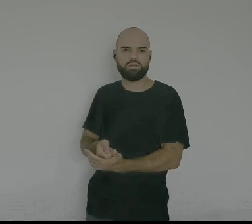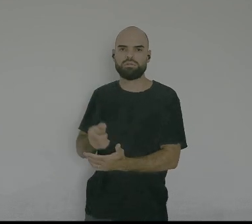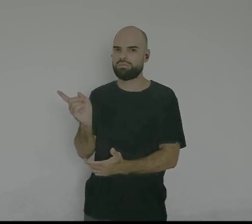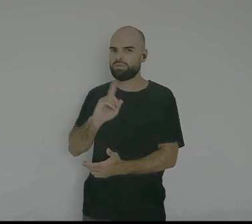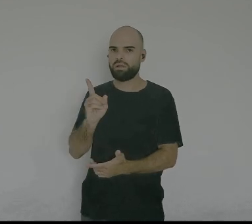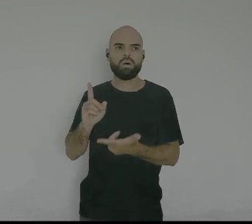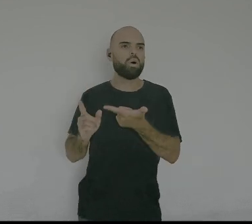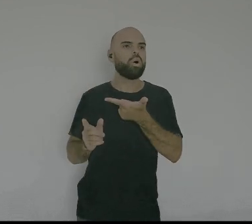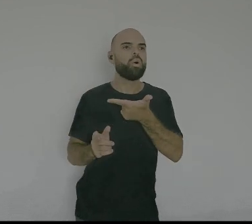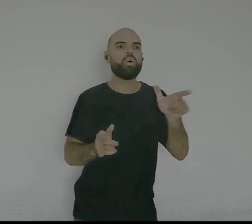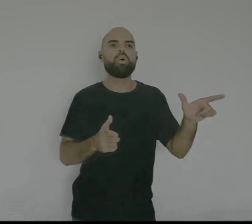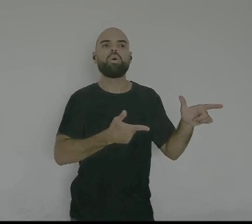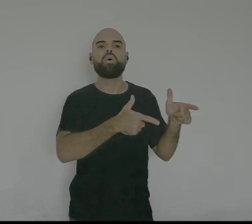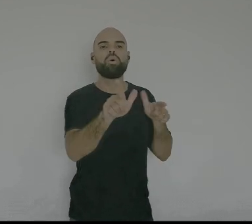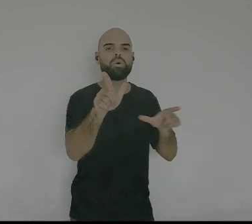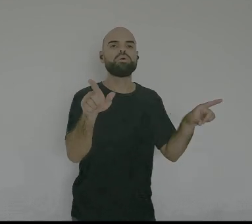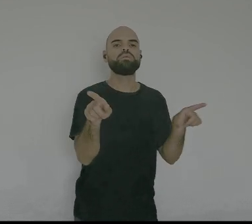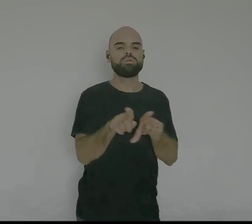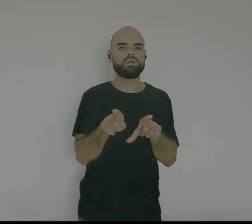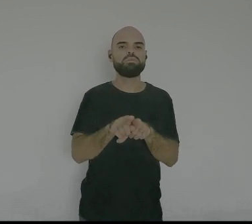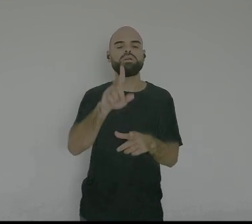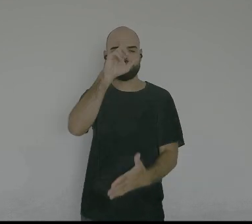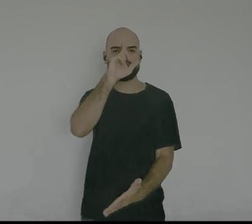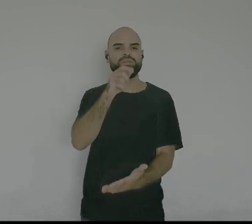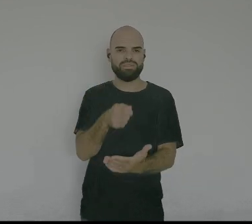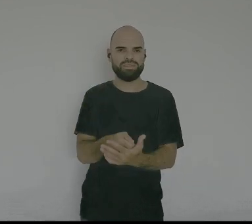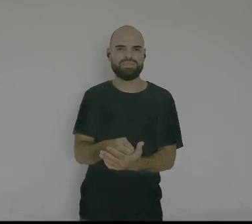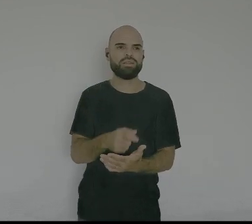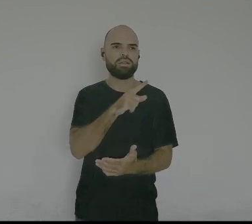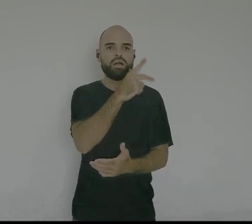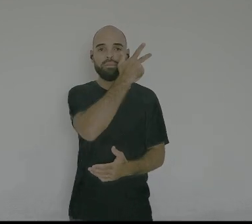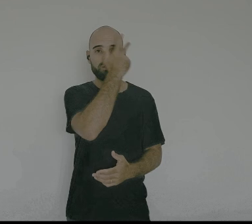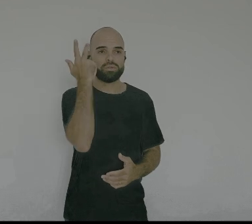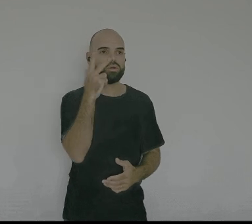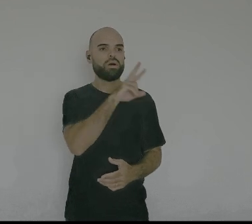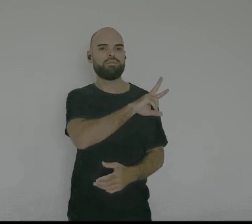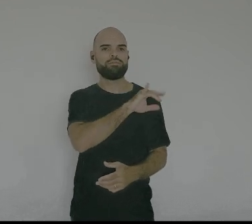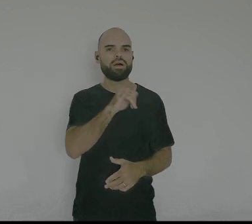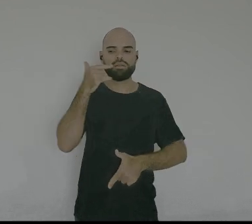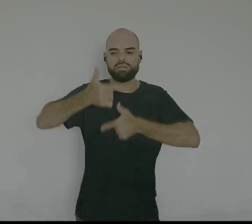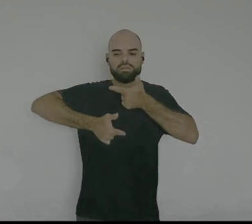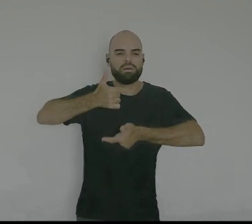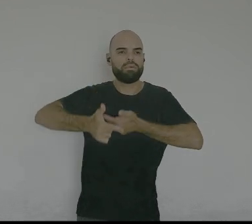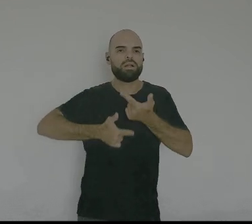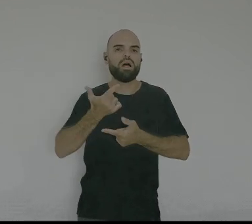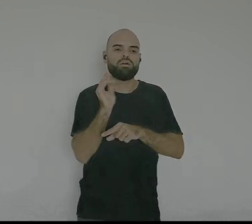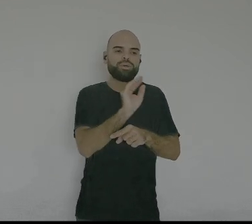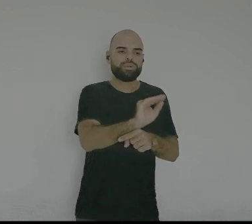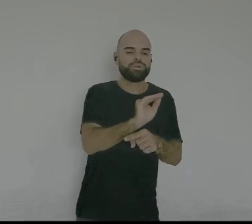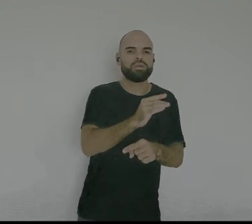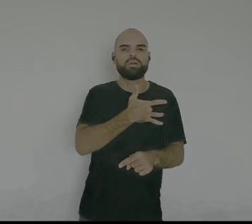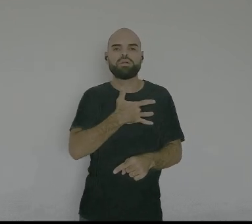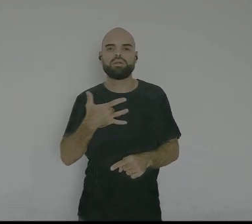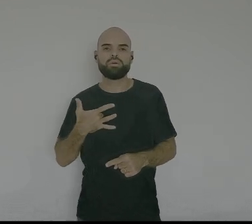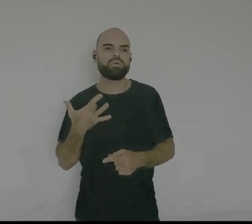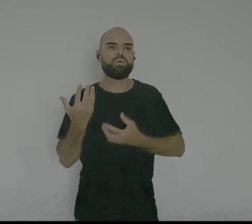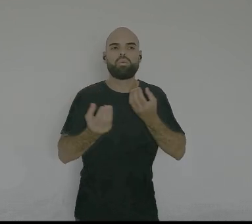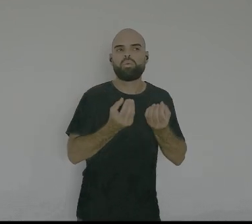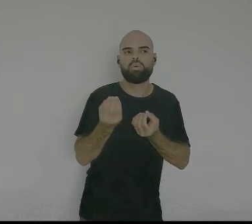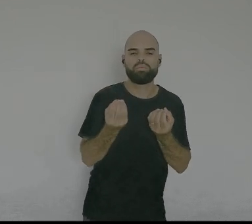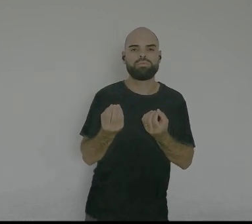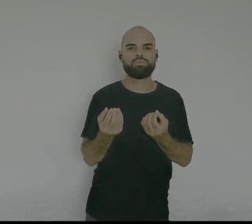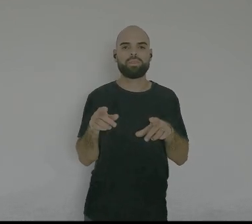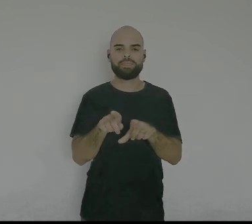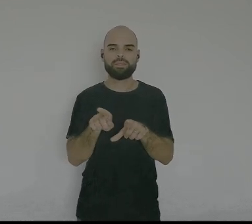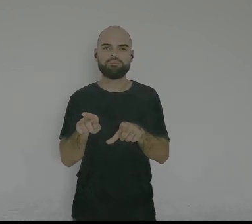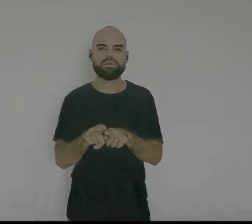locais, permitem um melhor controle sobre o desempenho quantitativo e qualitativo dos prestadores de serviços, dão maior